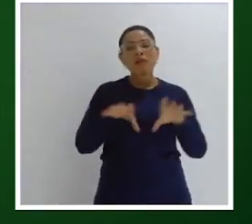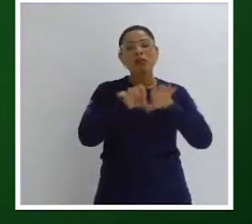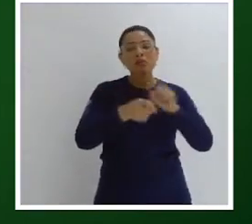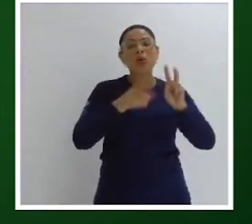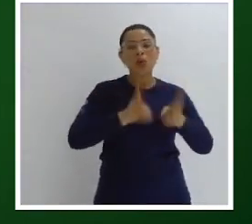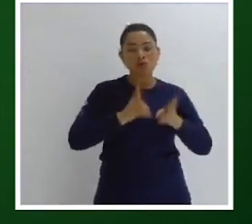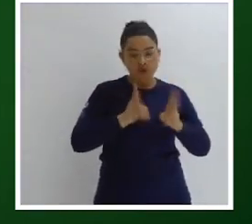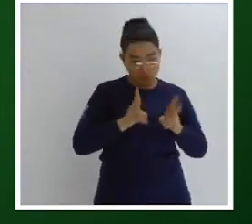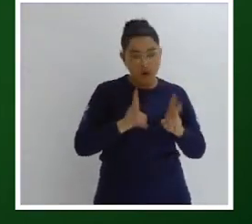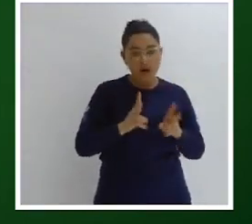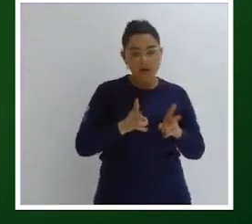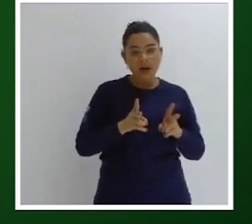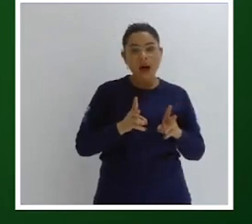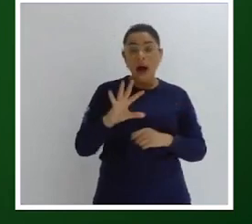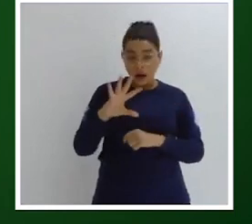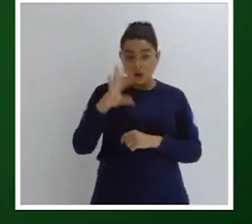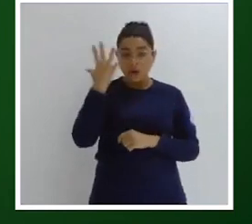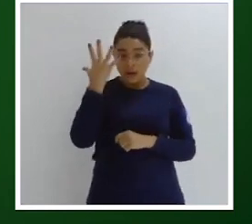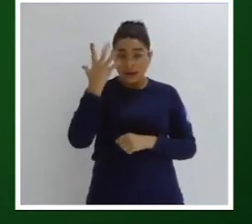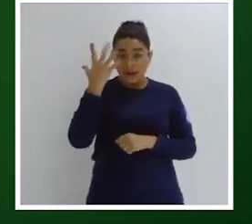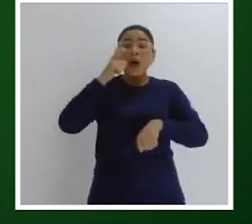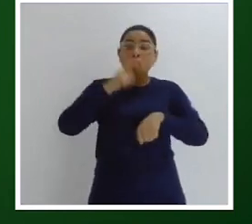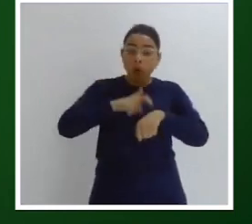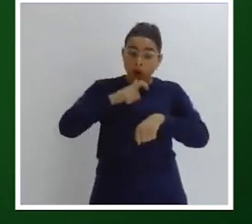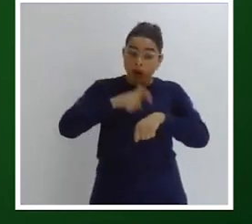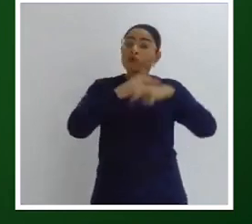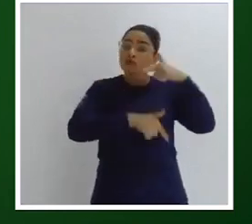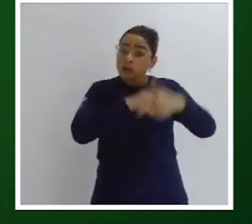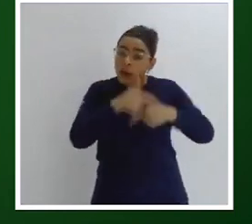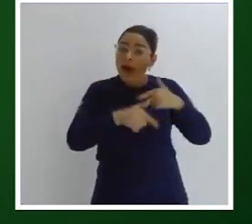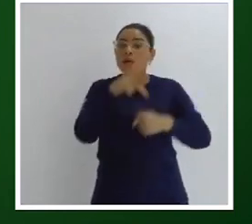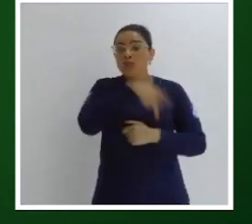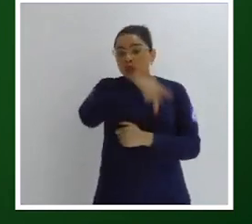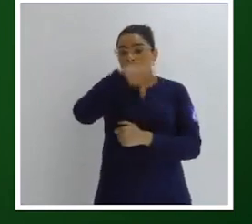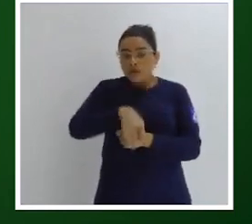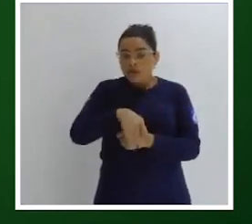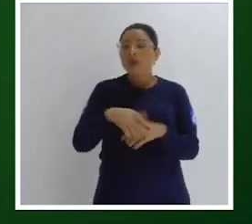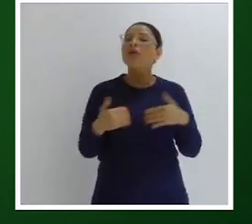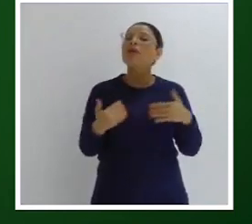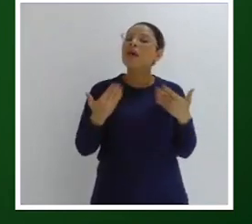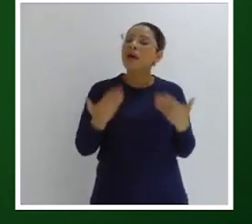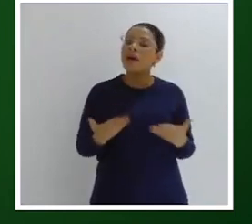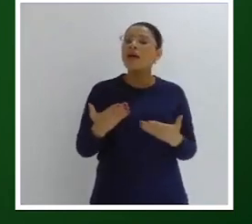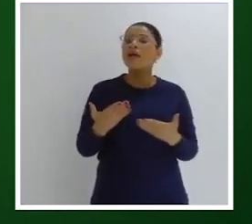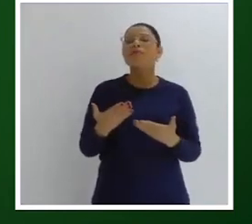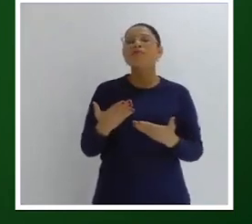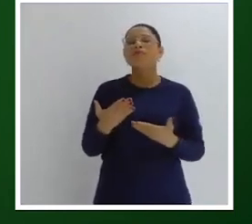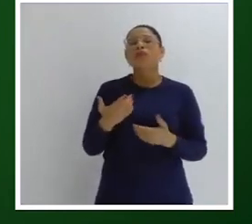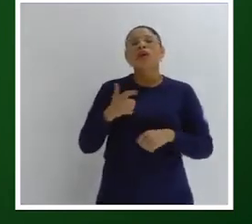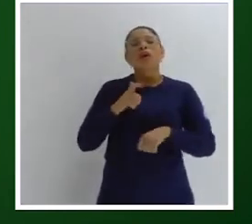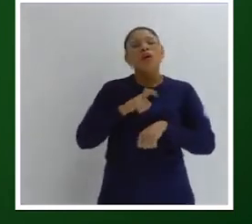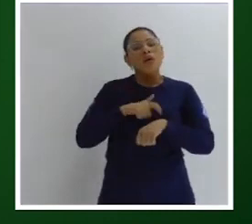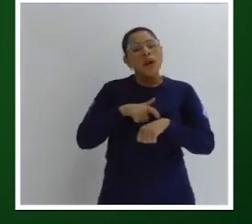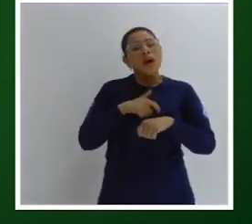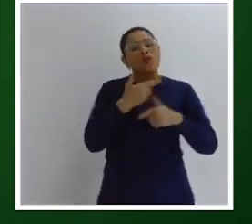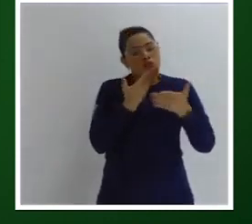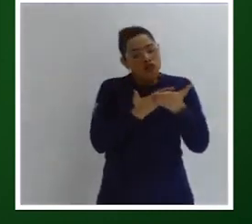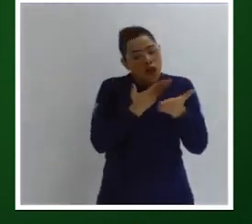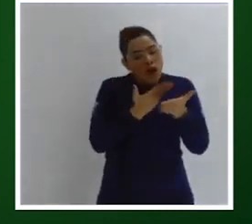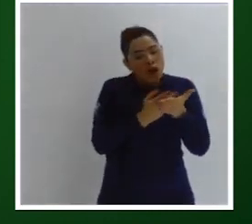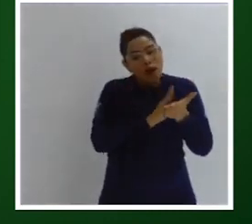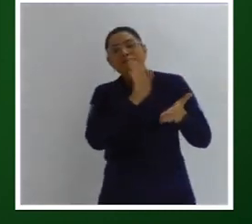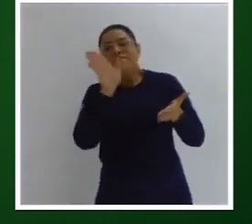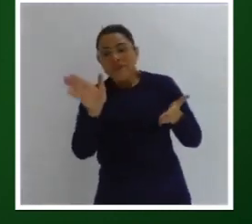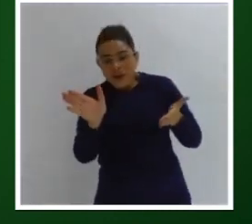fazemos dentro do horário aí o professor ele sai do seu horário de aula vai para a